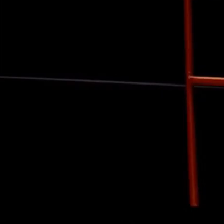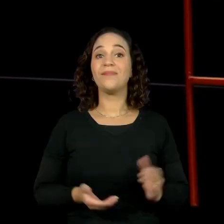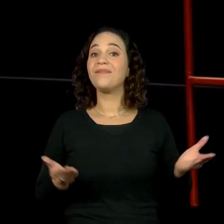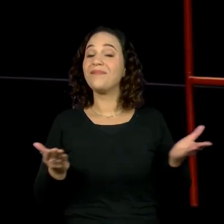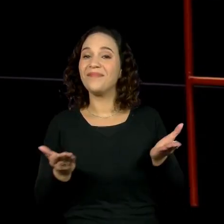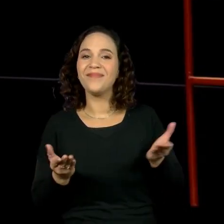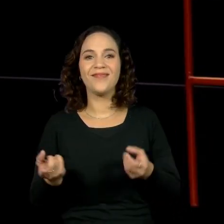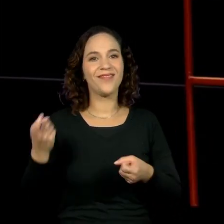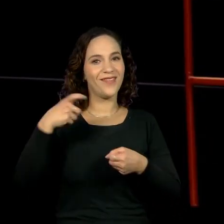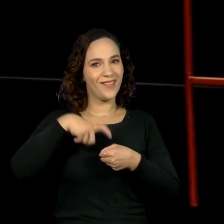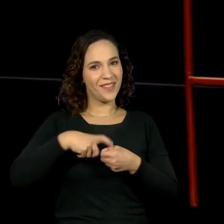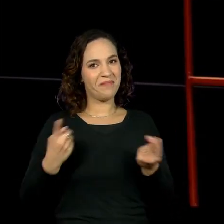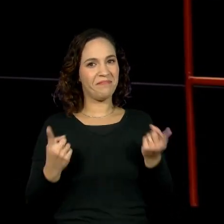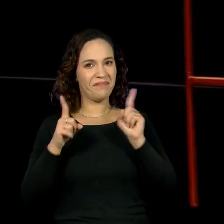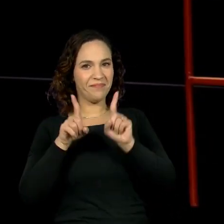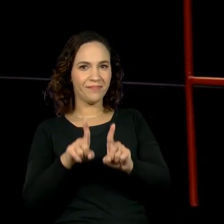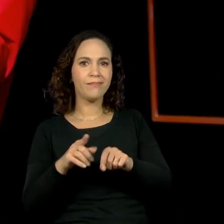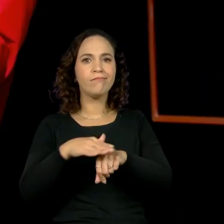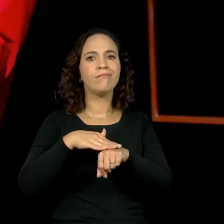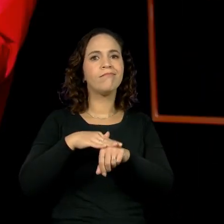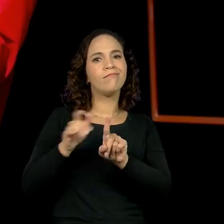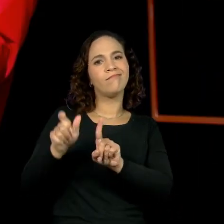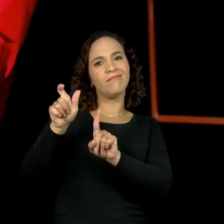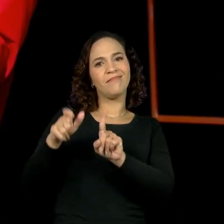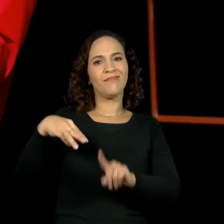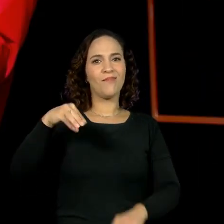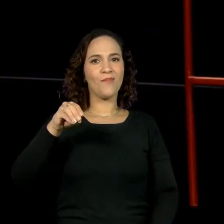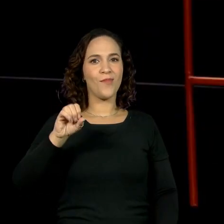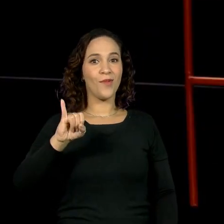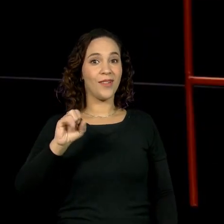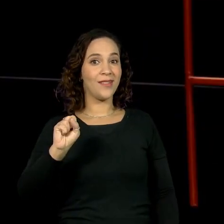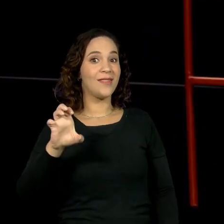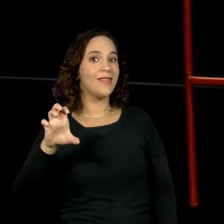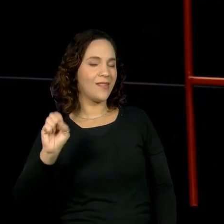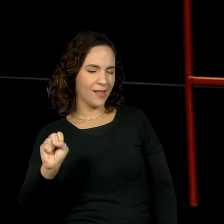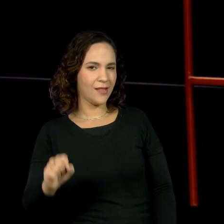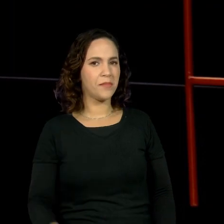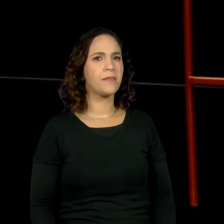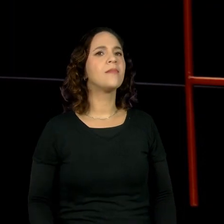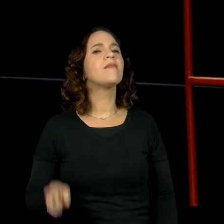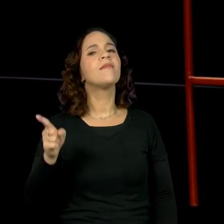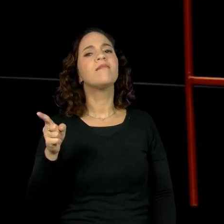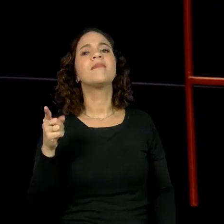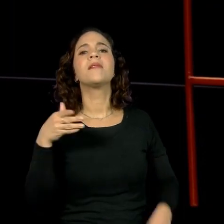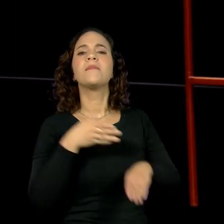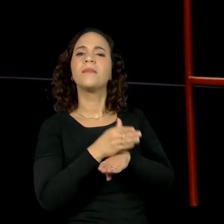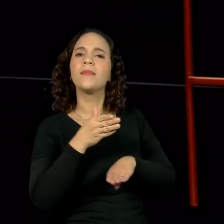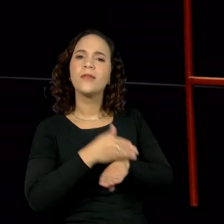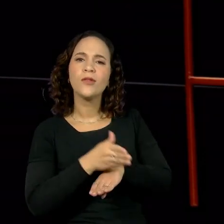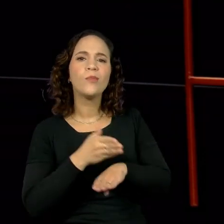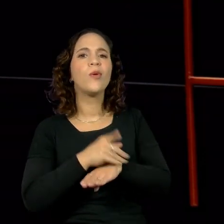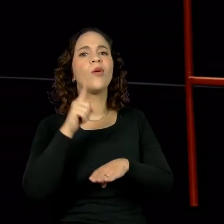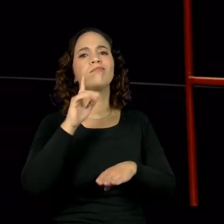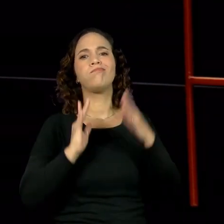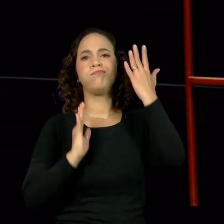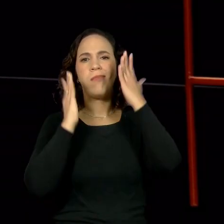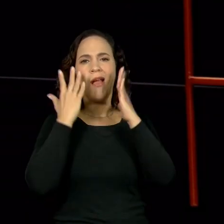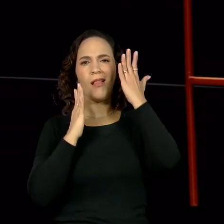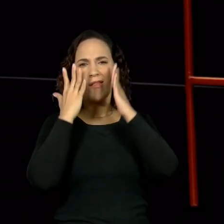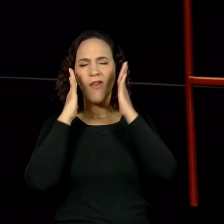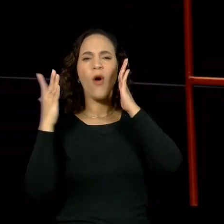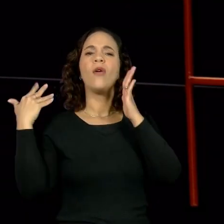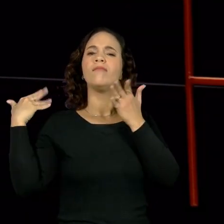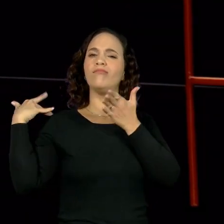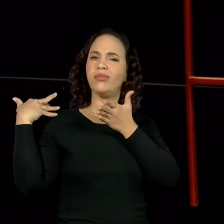Estamos de volta para a nossa conversa com Moisés da Rocha. Moisés, o seu envolvimento com o carnaval de rua vem desde cedo.